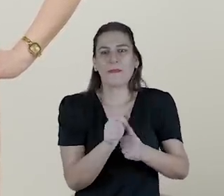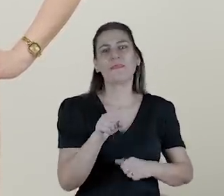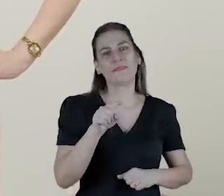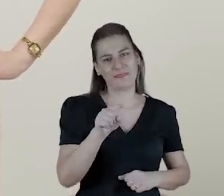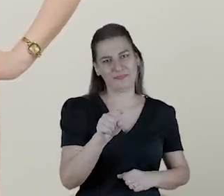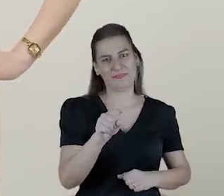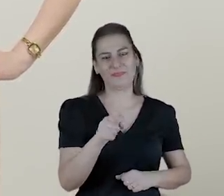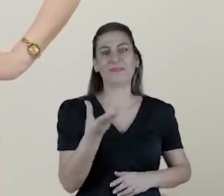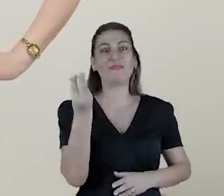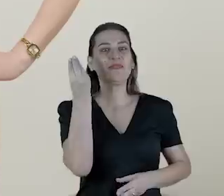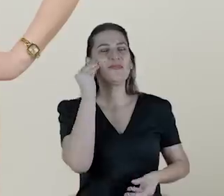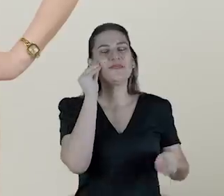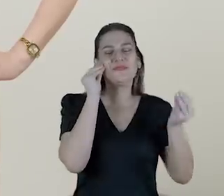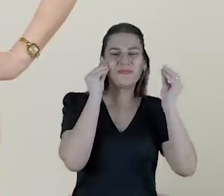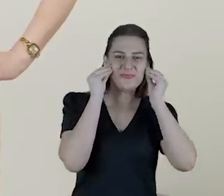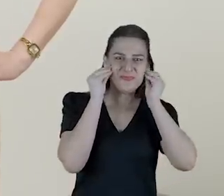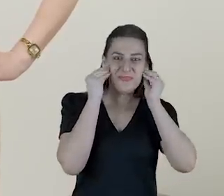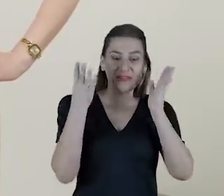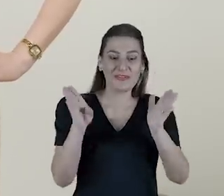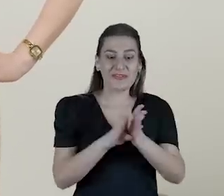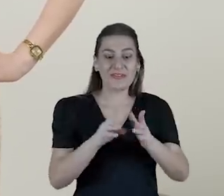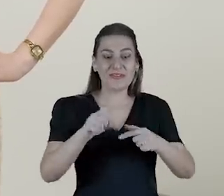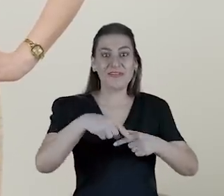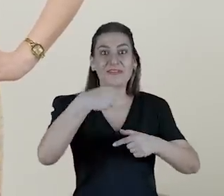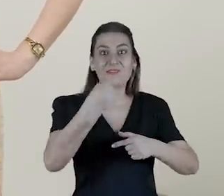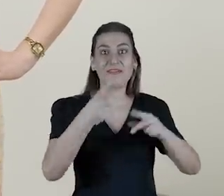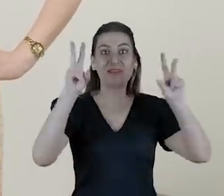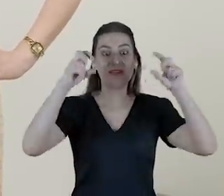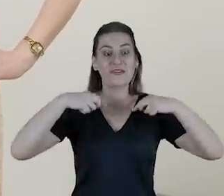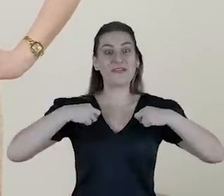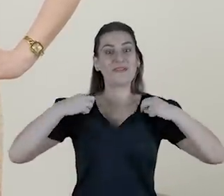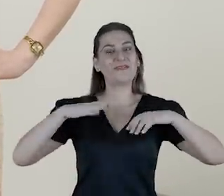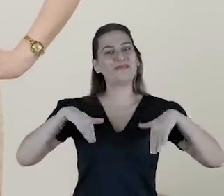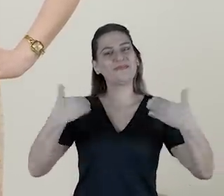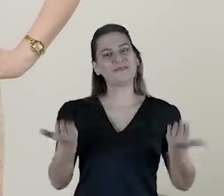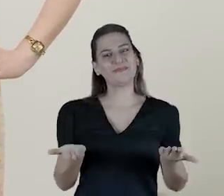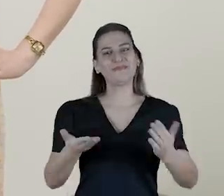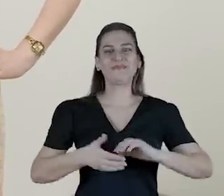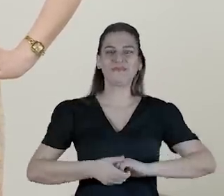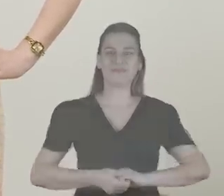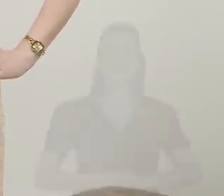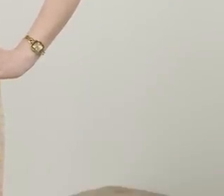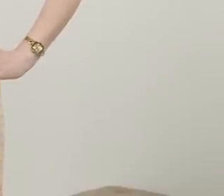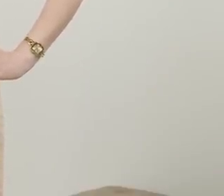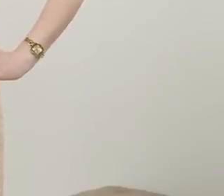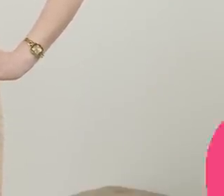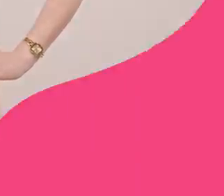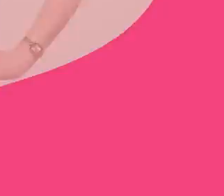mais próxima de você. Um beijão e até o próximo Com Que Roupa!